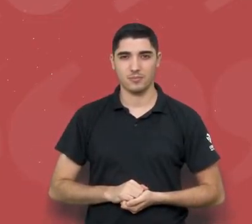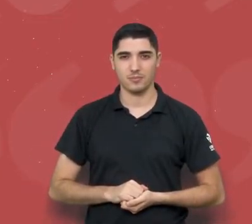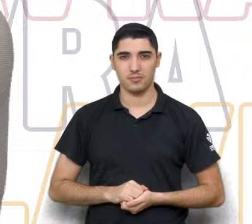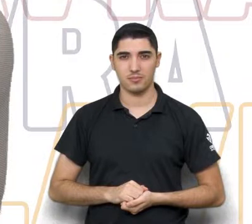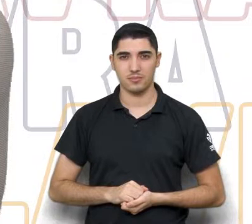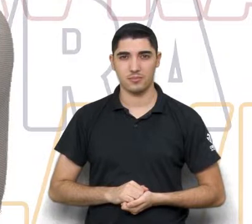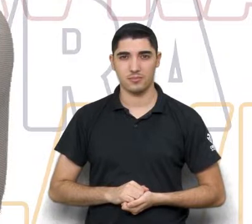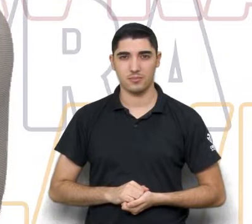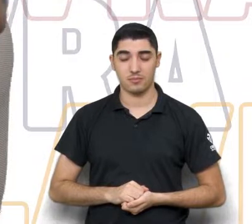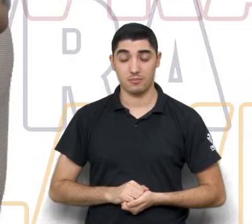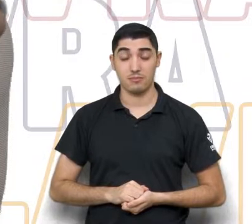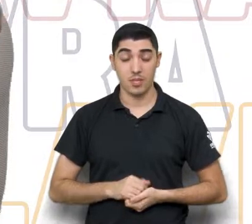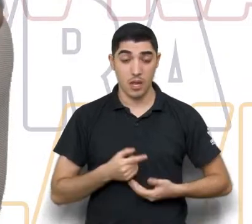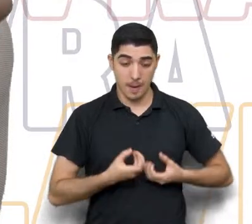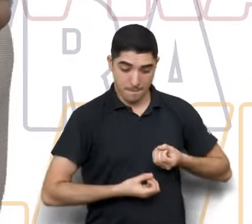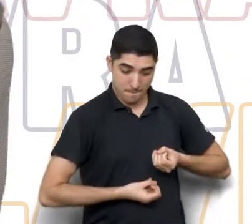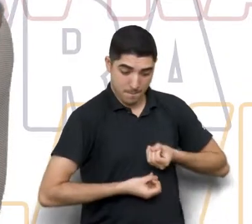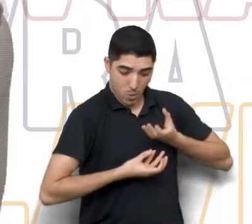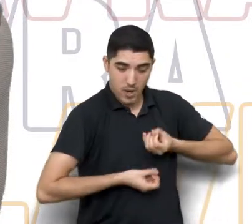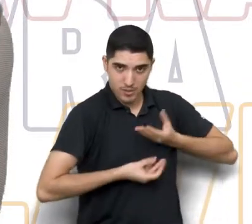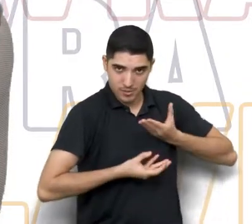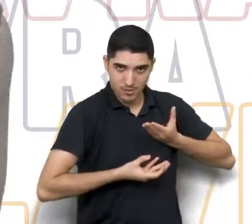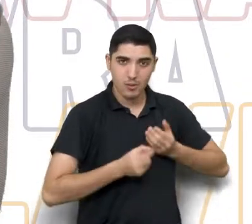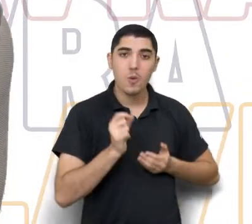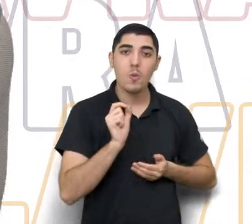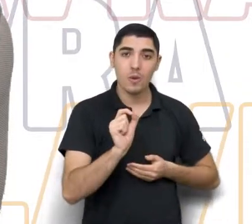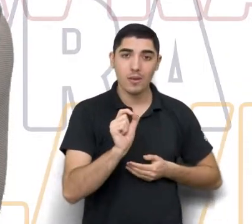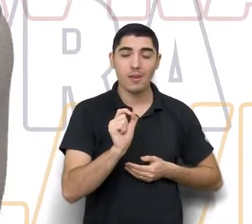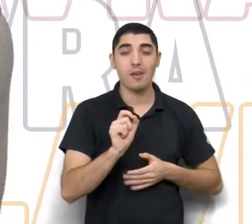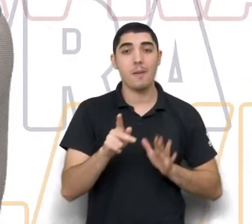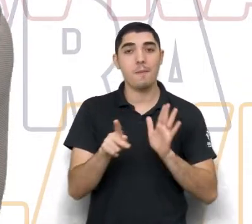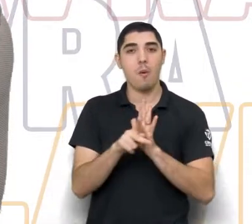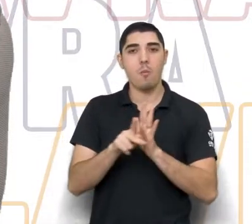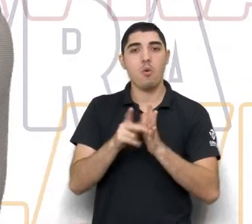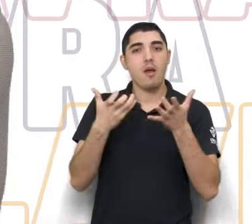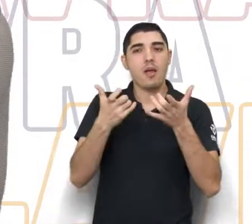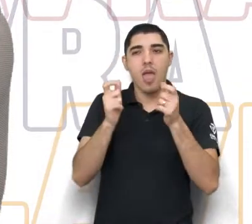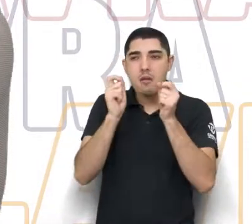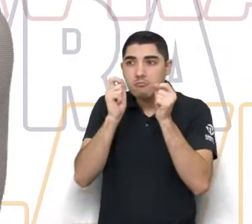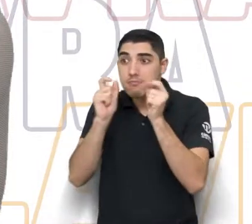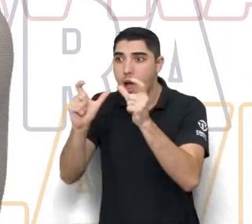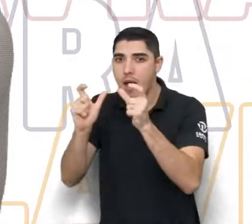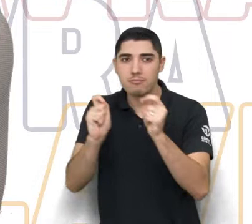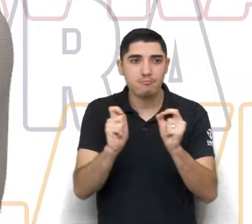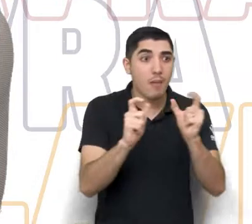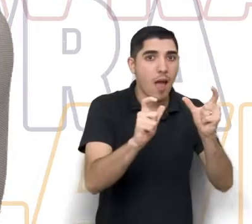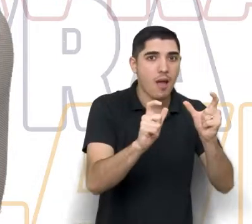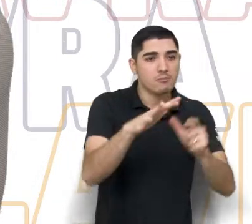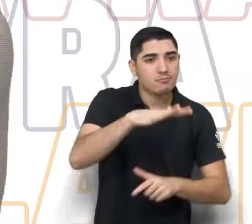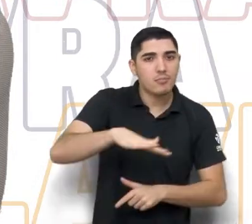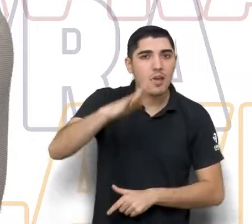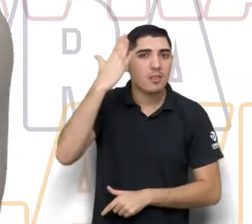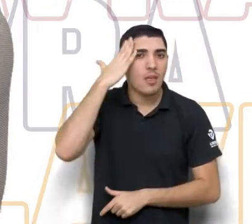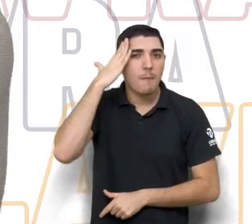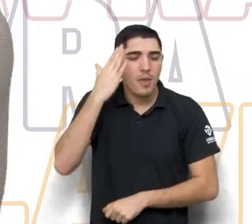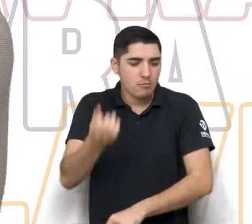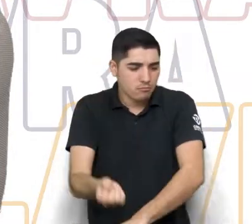poeta? Da poesia, eu creio que é despertar a